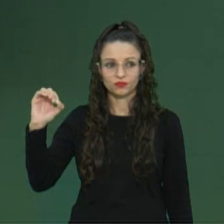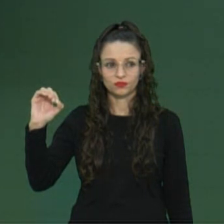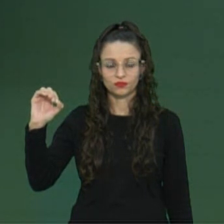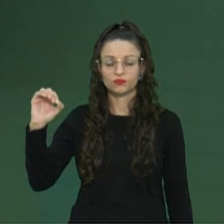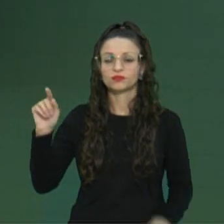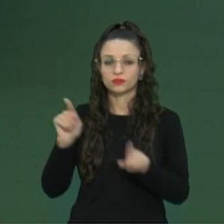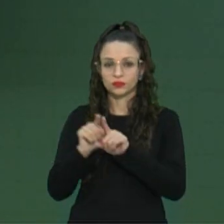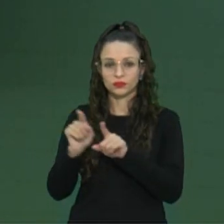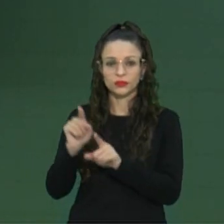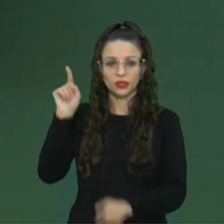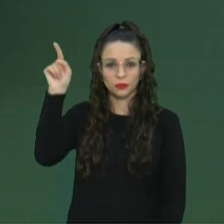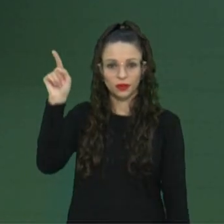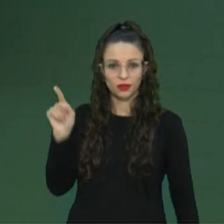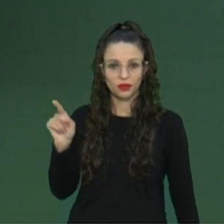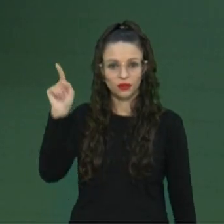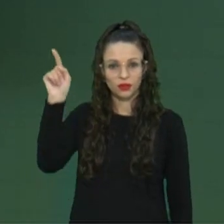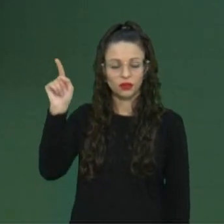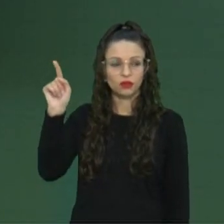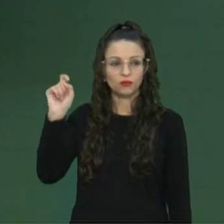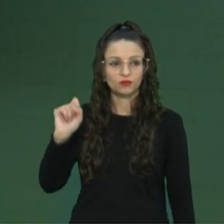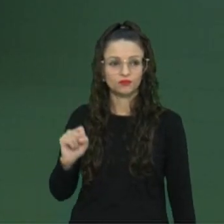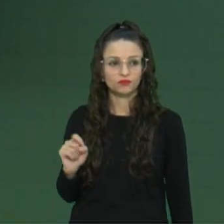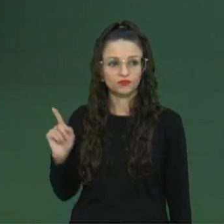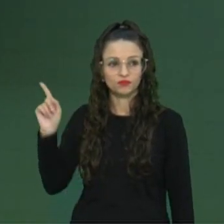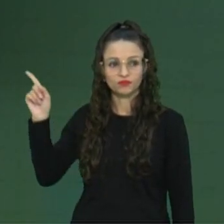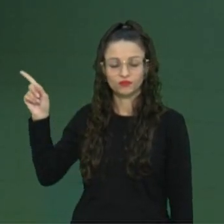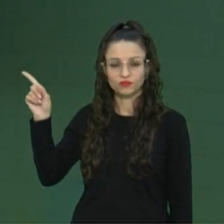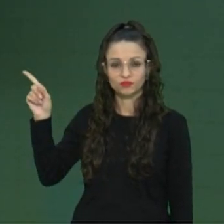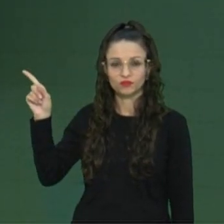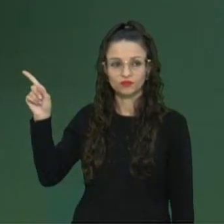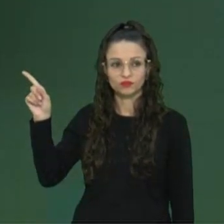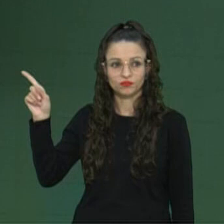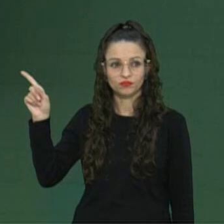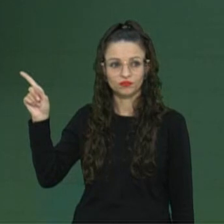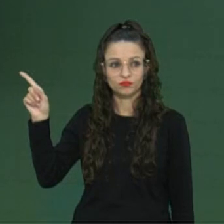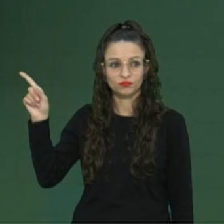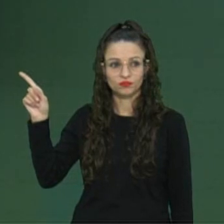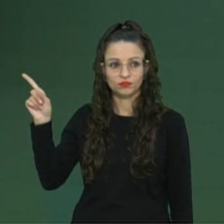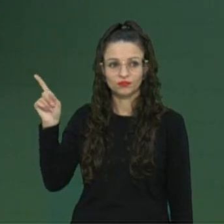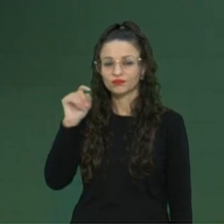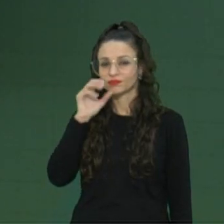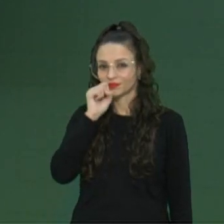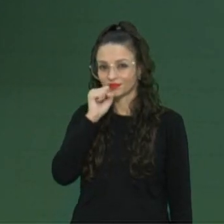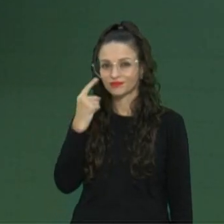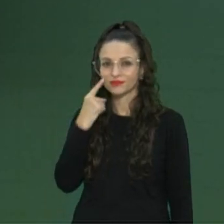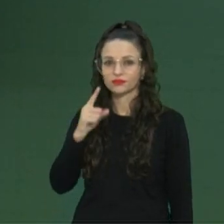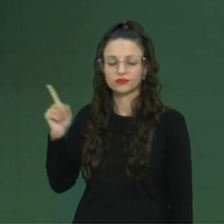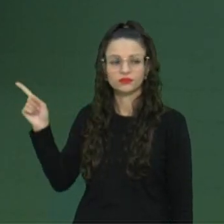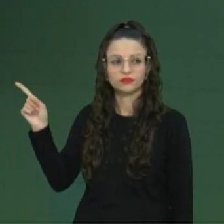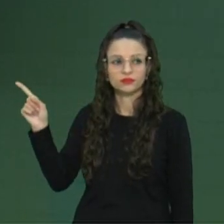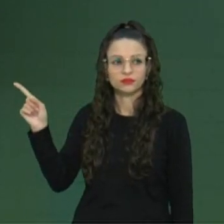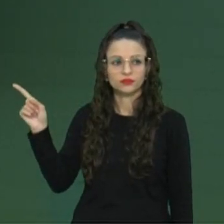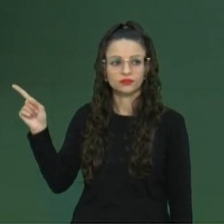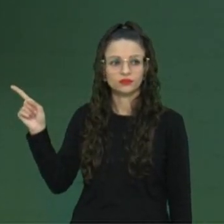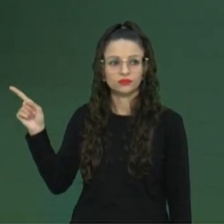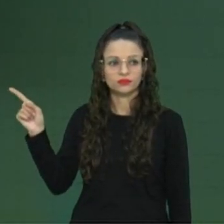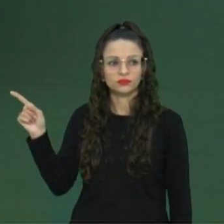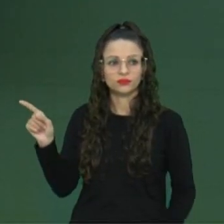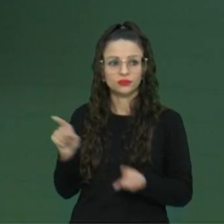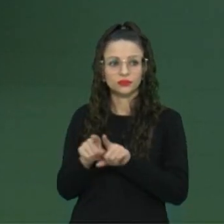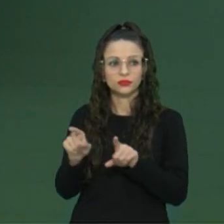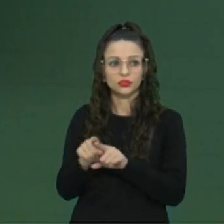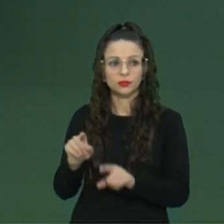mais um outro CO aqui, então tem 1/6 mais 1/3, e eu vou eliminar aqui meio, porque eu